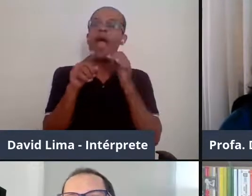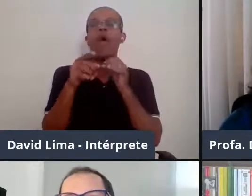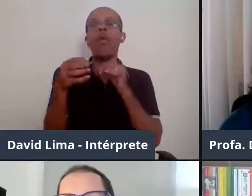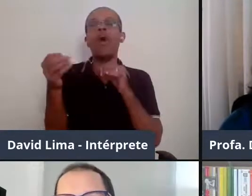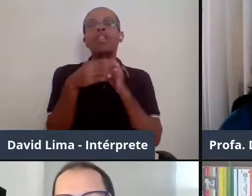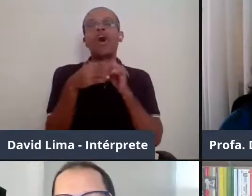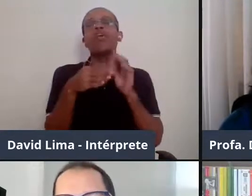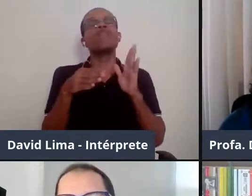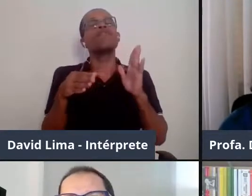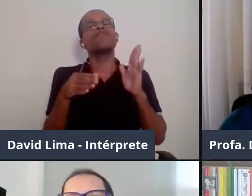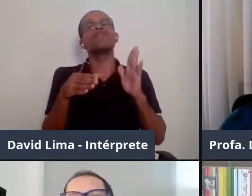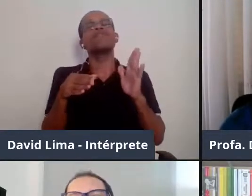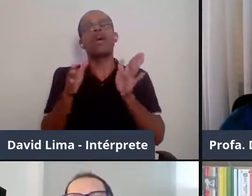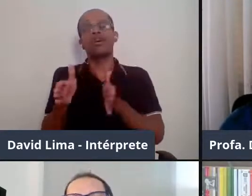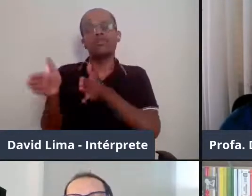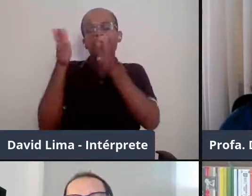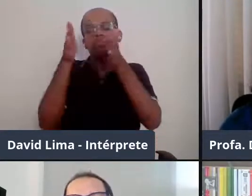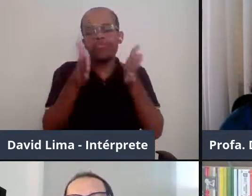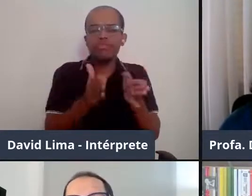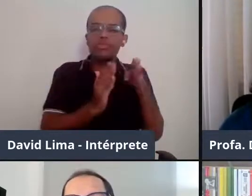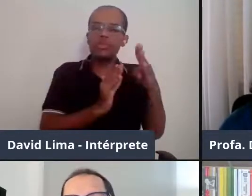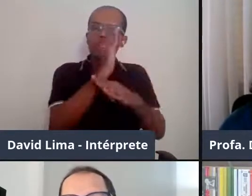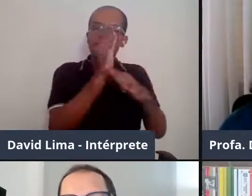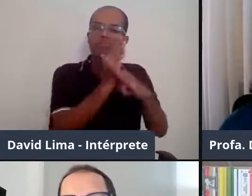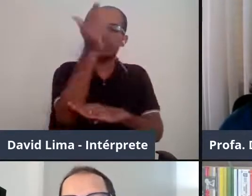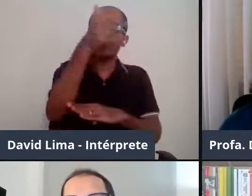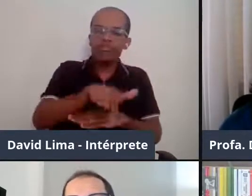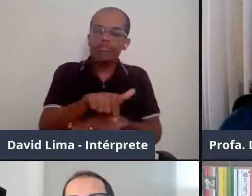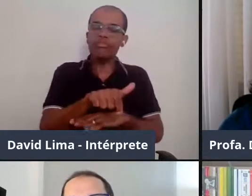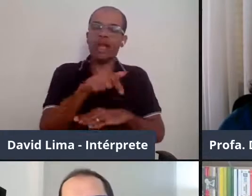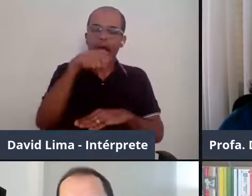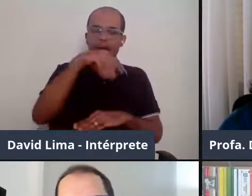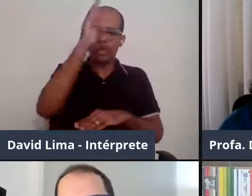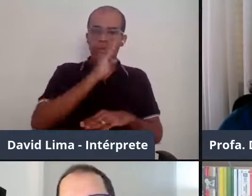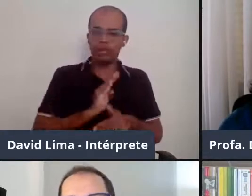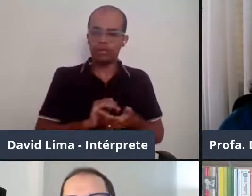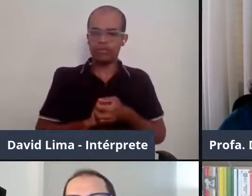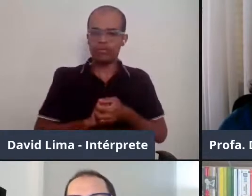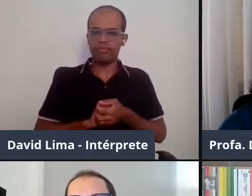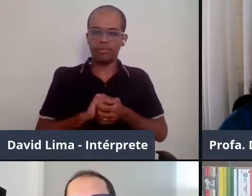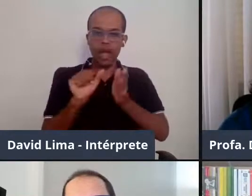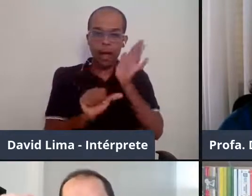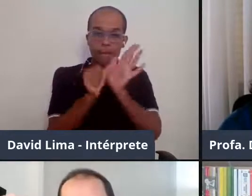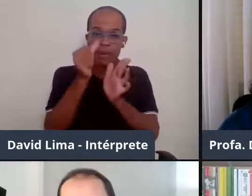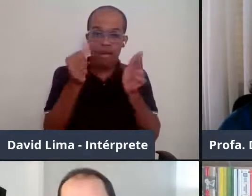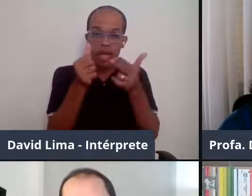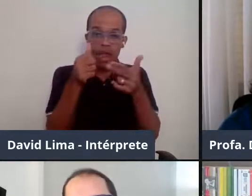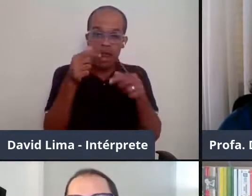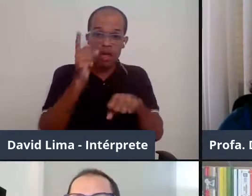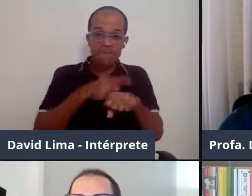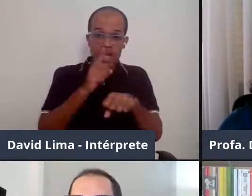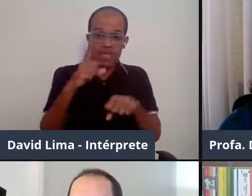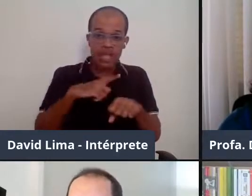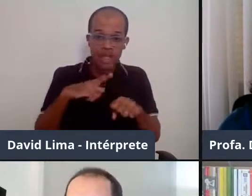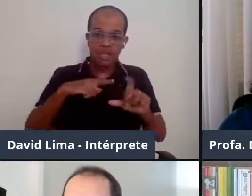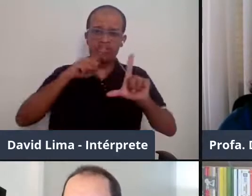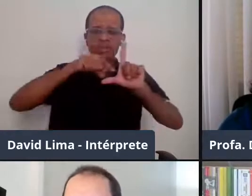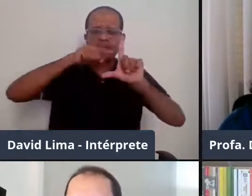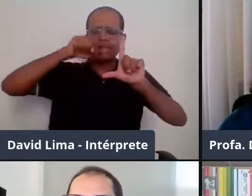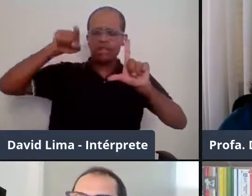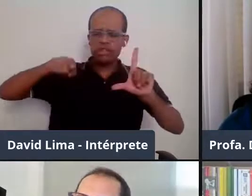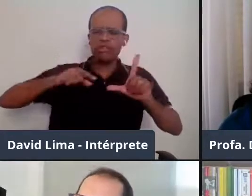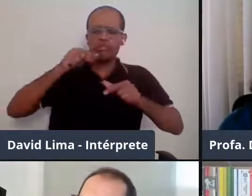na questão da revalidação de diplomas no Brasil. A primeira vez que a gente tem algumas estatísticas, tem um passo a passo, tem